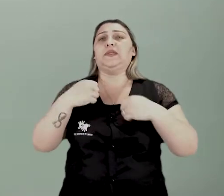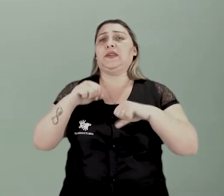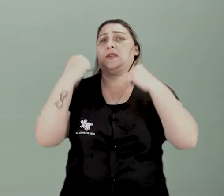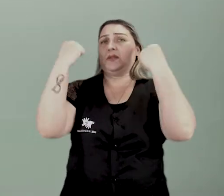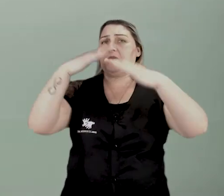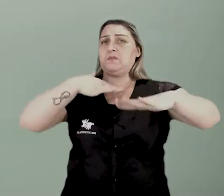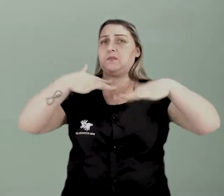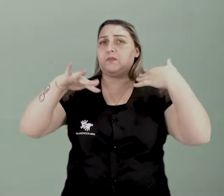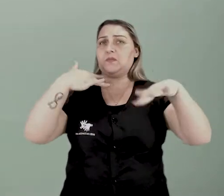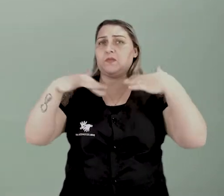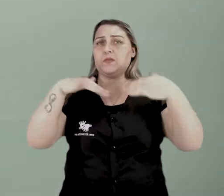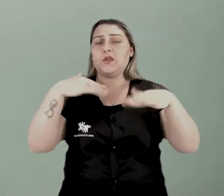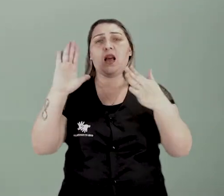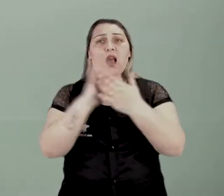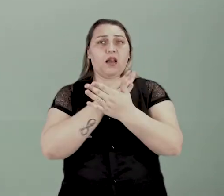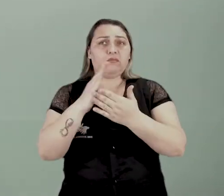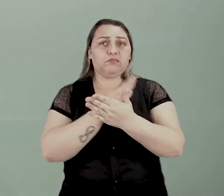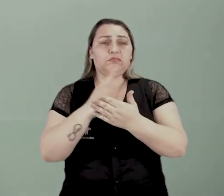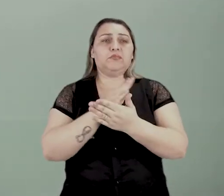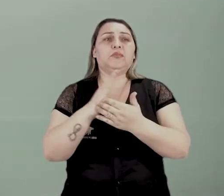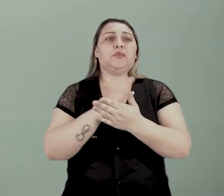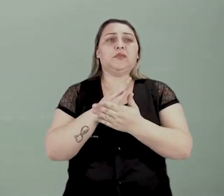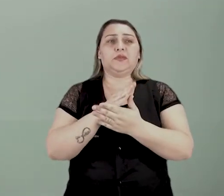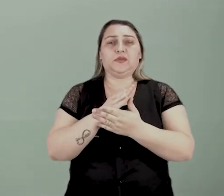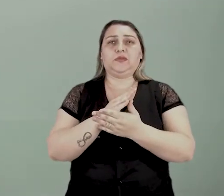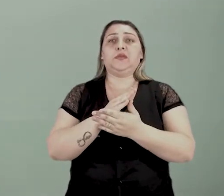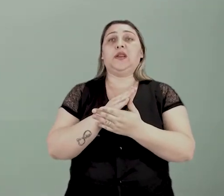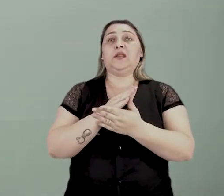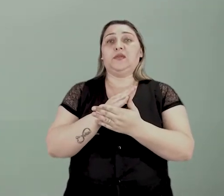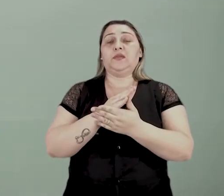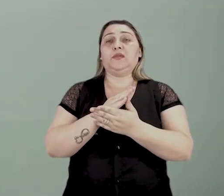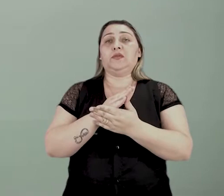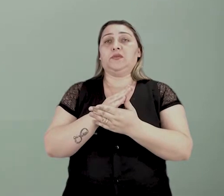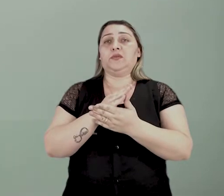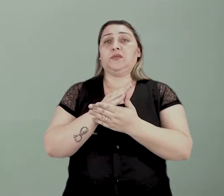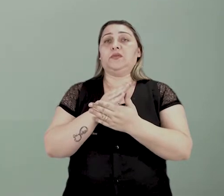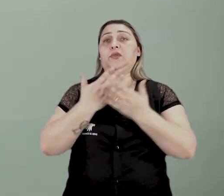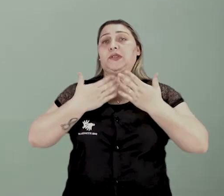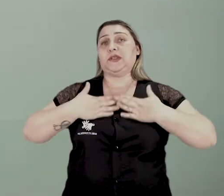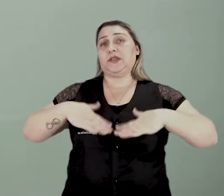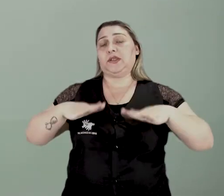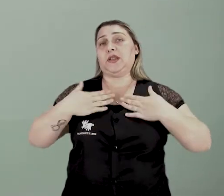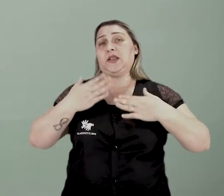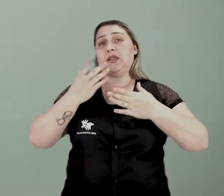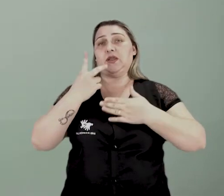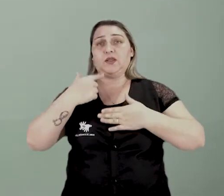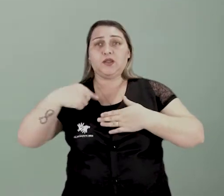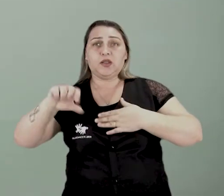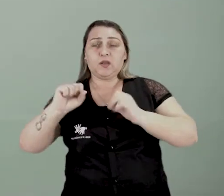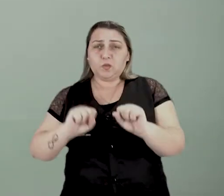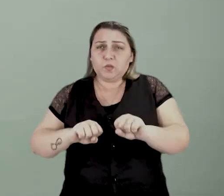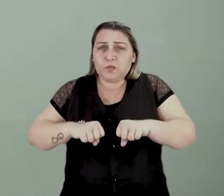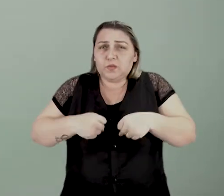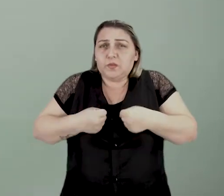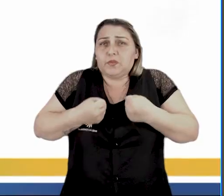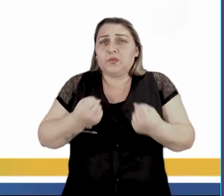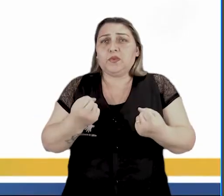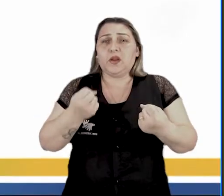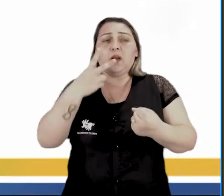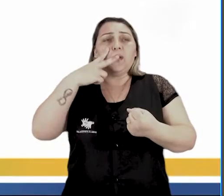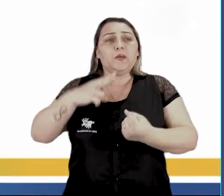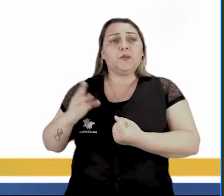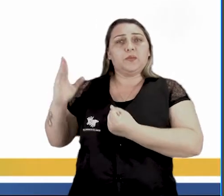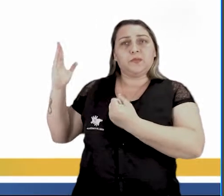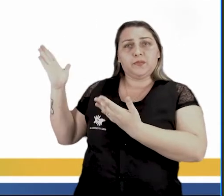você tem que estar fazendo alguma coisa que te tira da tua zona de conforto e que te leva ao esforço. Como está aparecendo